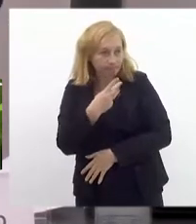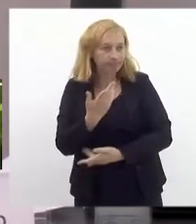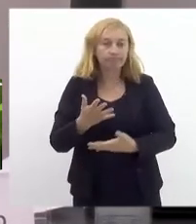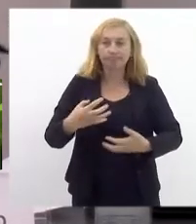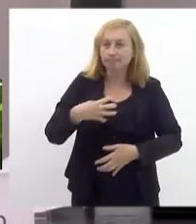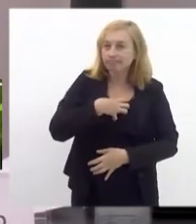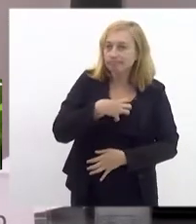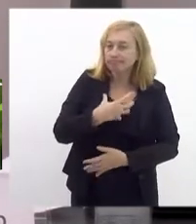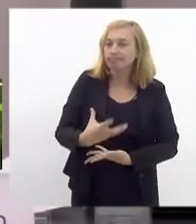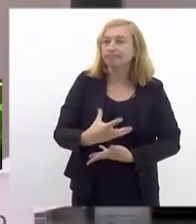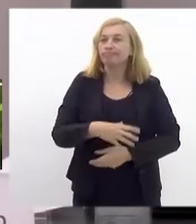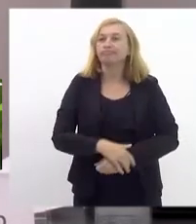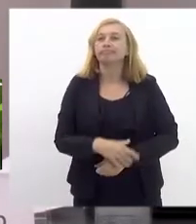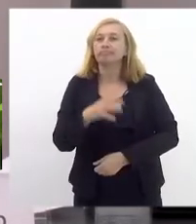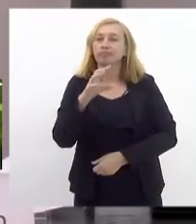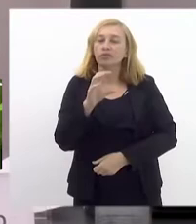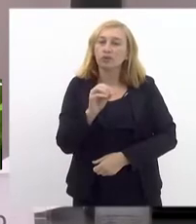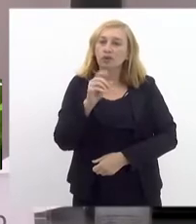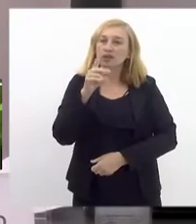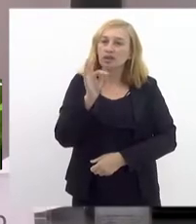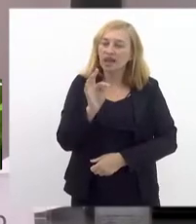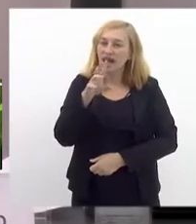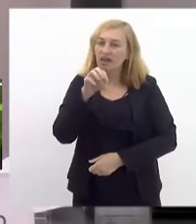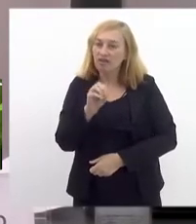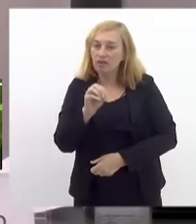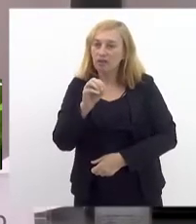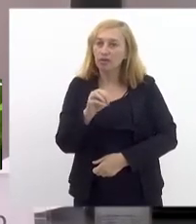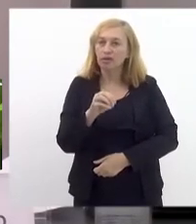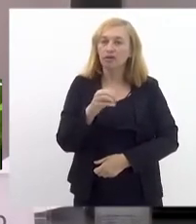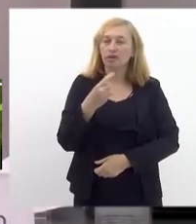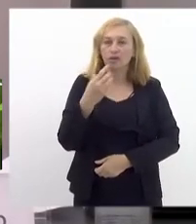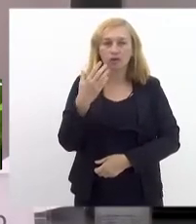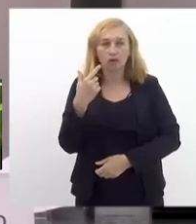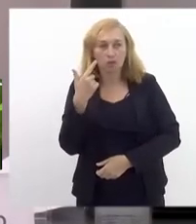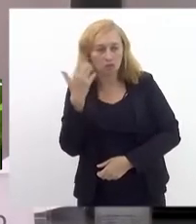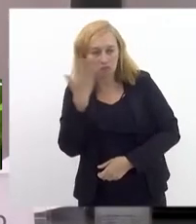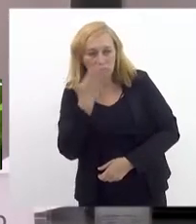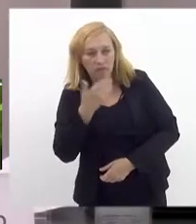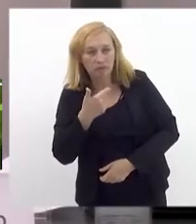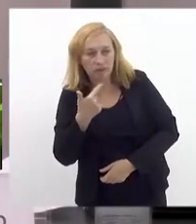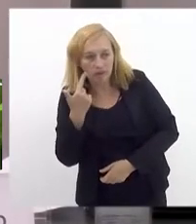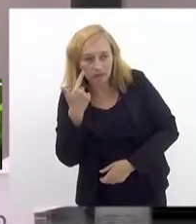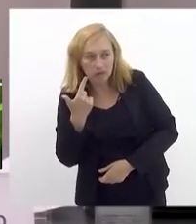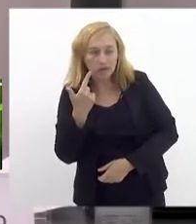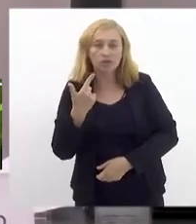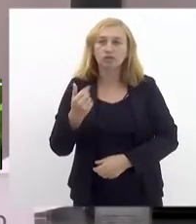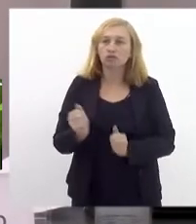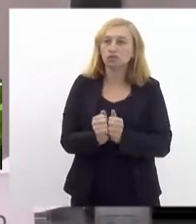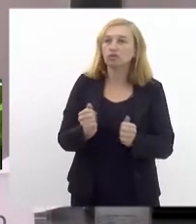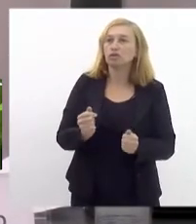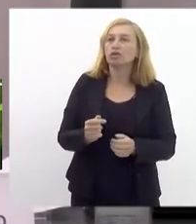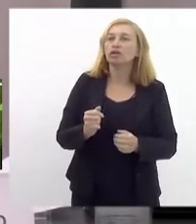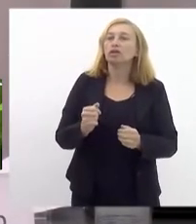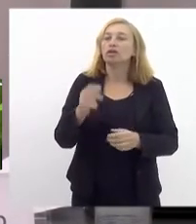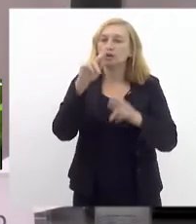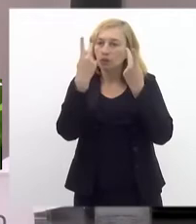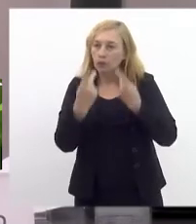sentido, Otávio Velho, que estava aqui agora há pouco, não estou vendo, mas está conosco ainda. A importância das ciências humanas e sociais